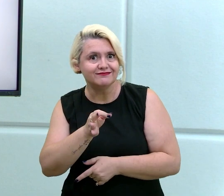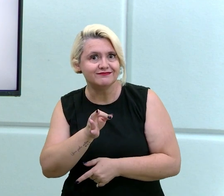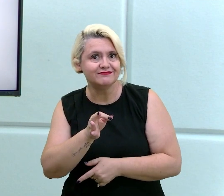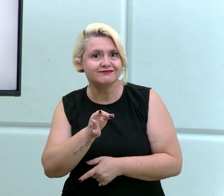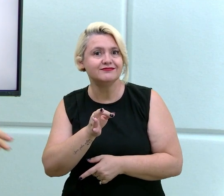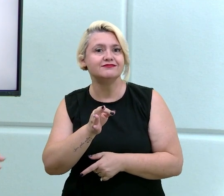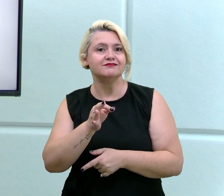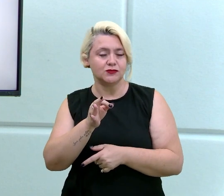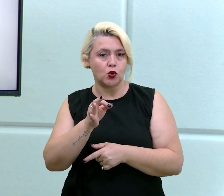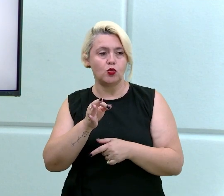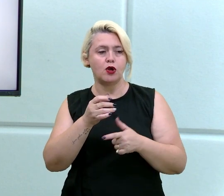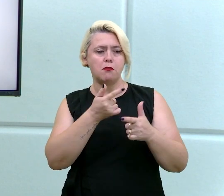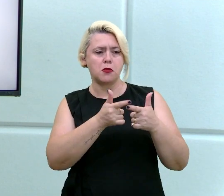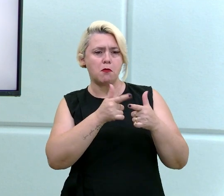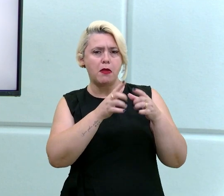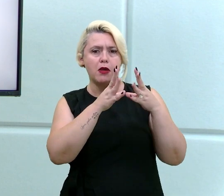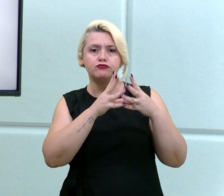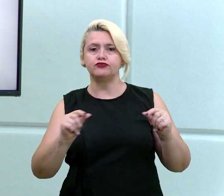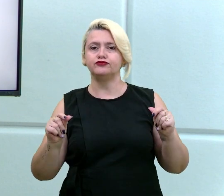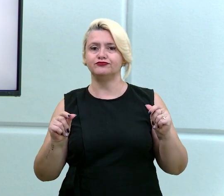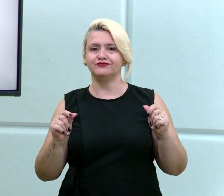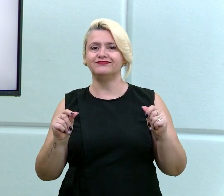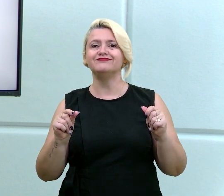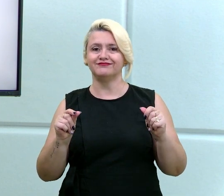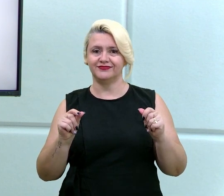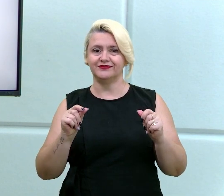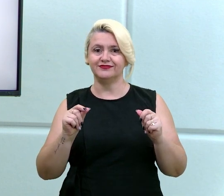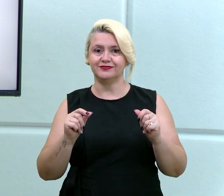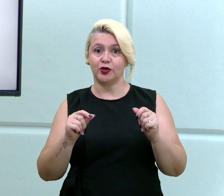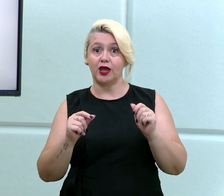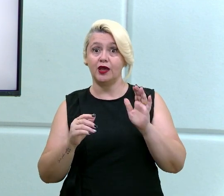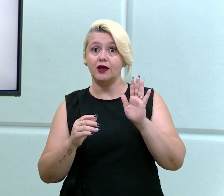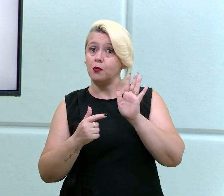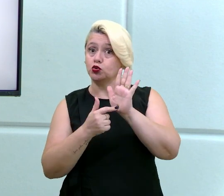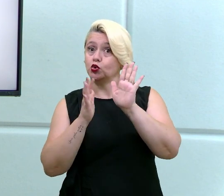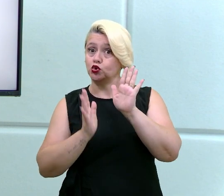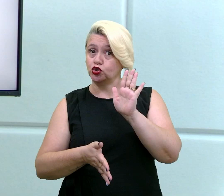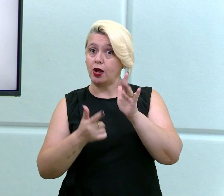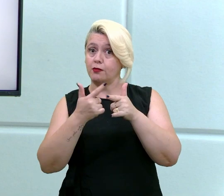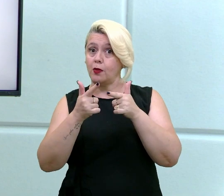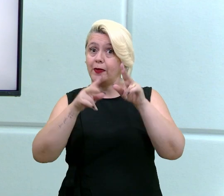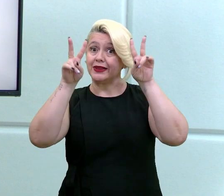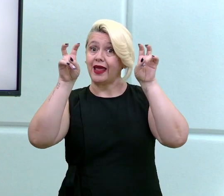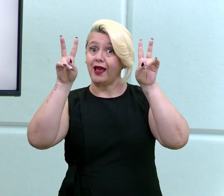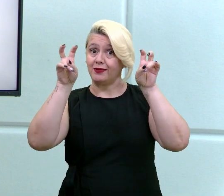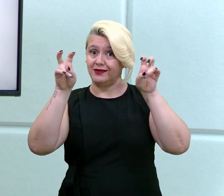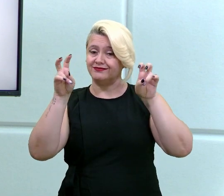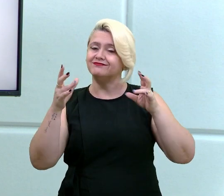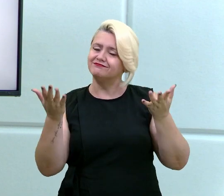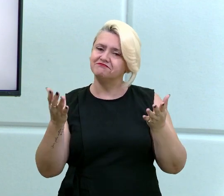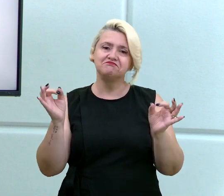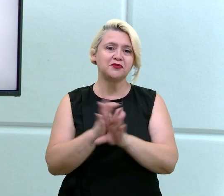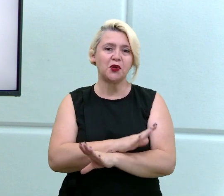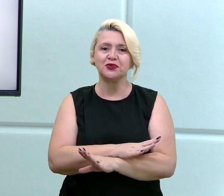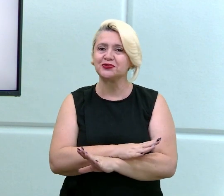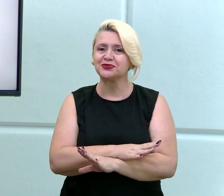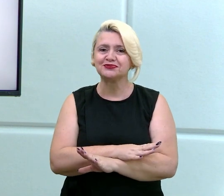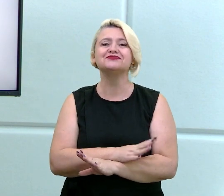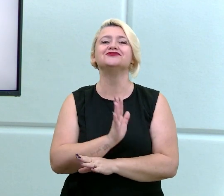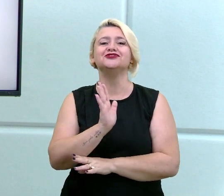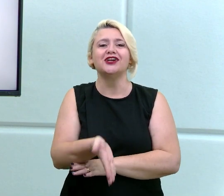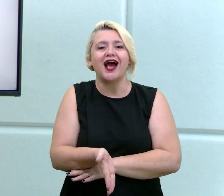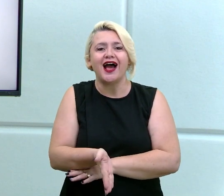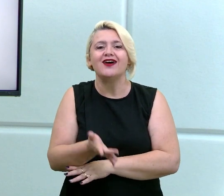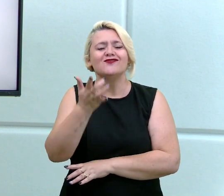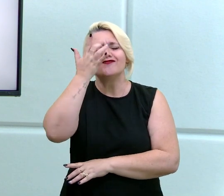de eliminar o problema que foi proposto como tema da redação. Pronto. Olha só como